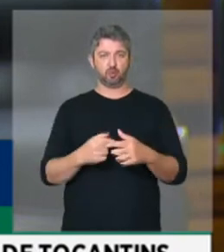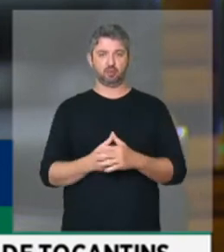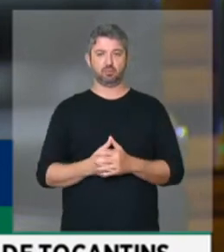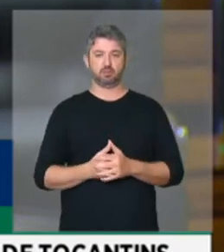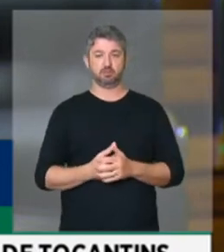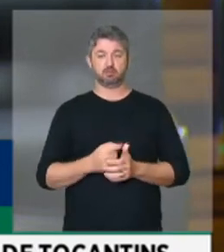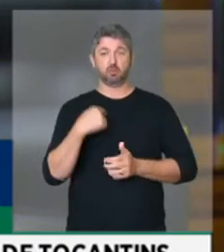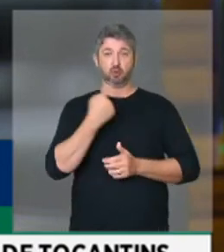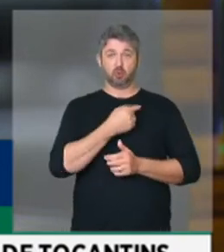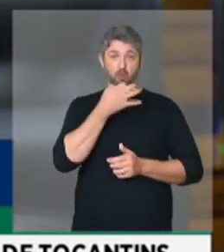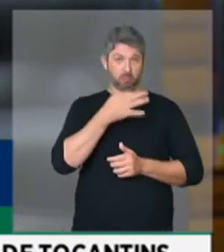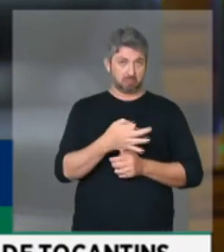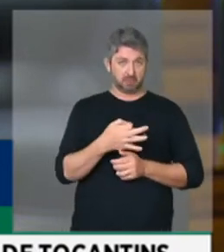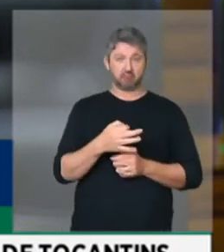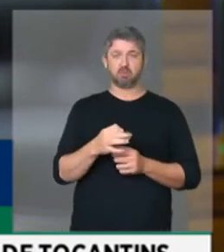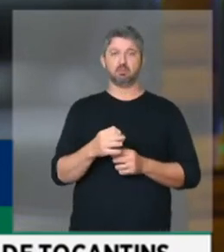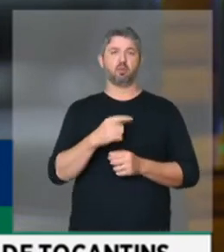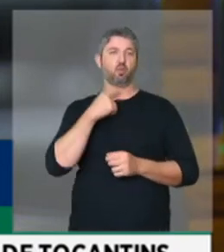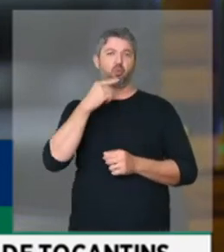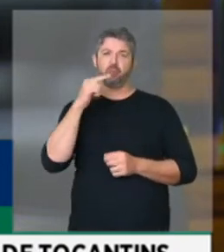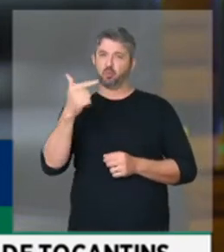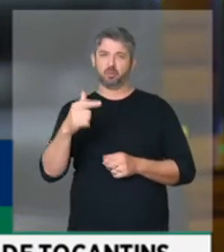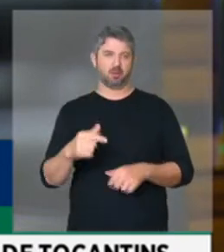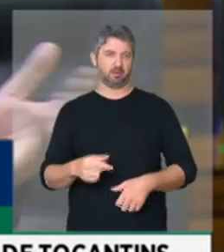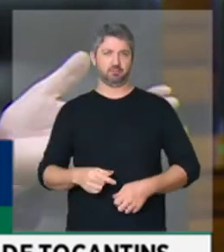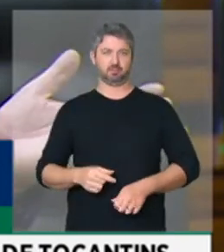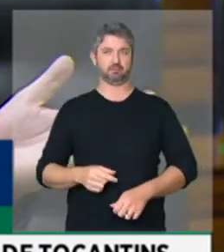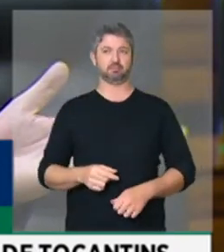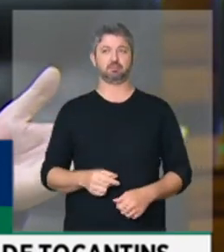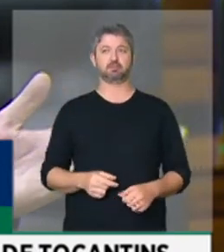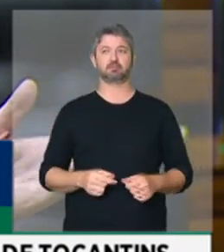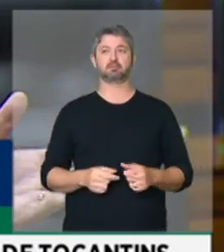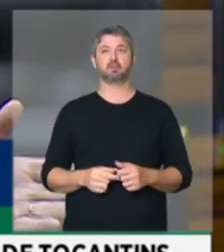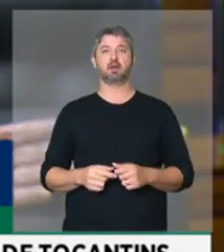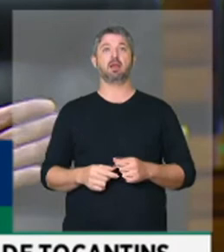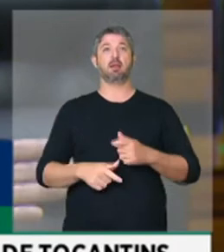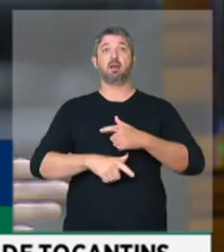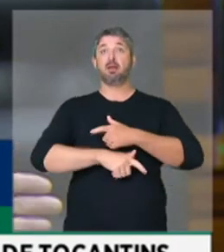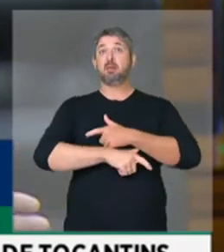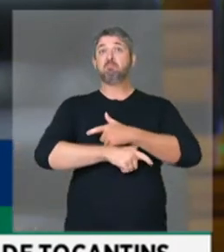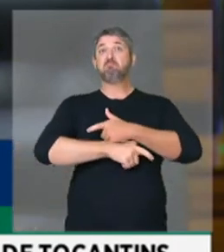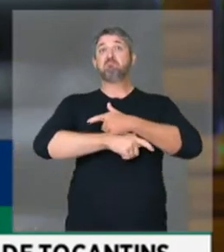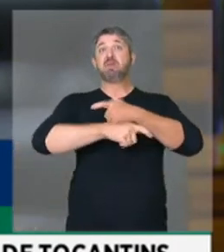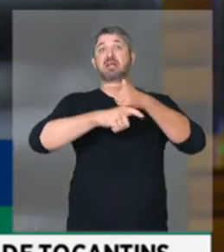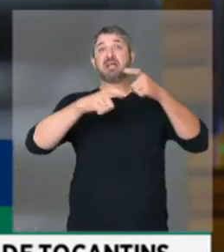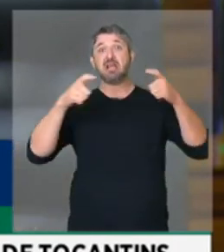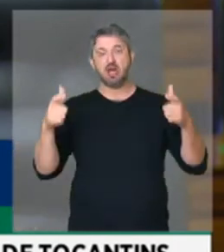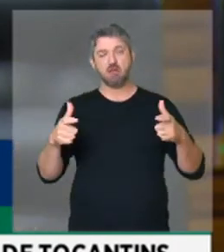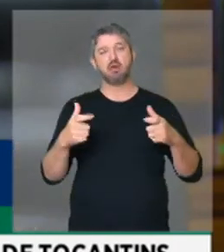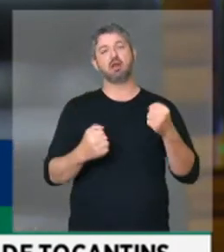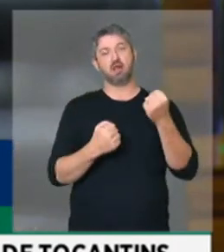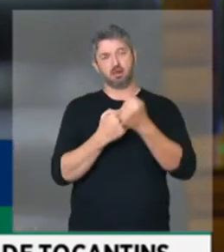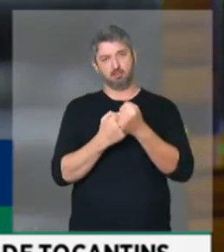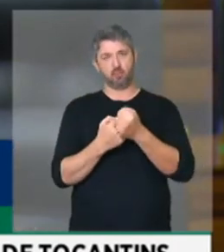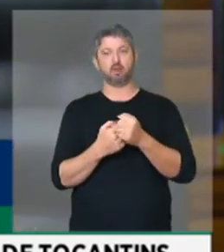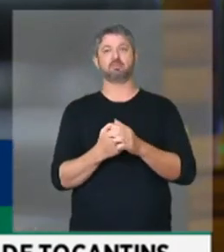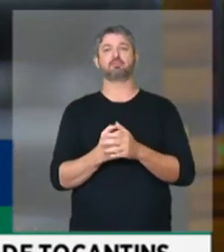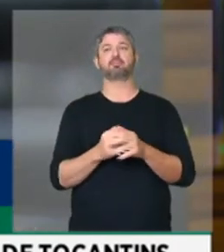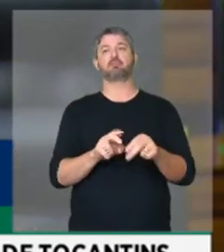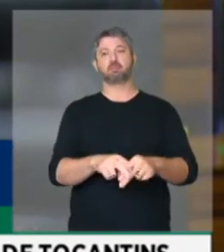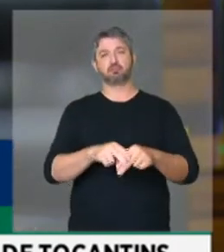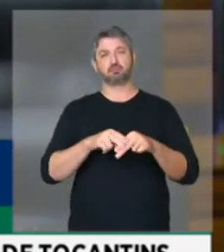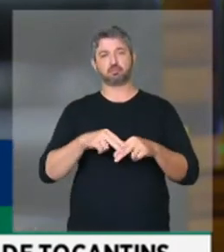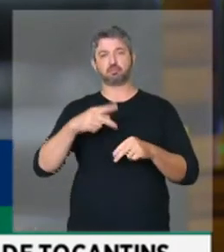nosso entender, não há nenhuma dúvida no plenário. Amplamente majoritária a proposta. E por isso o